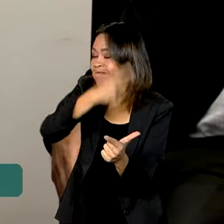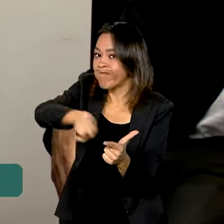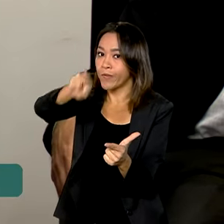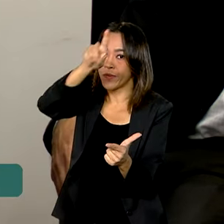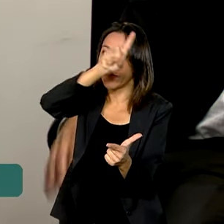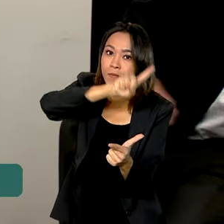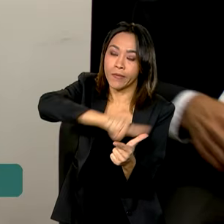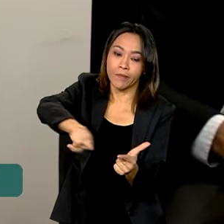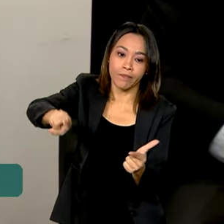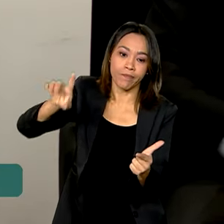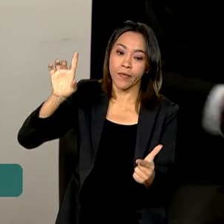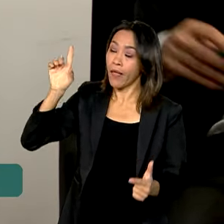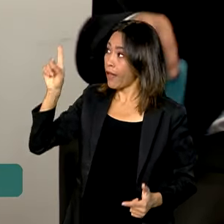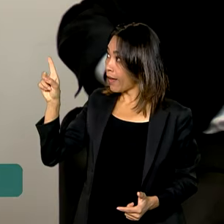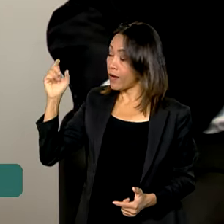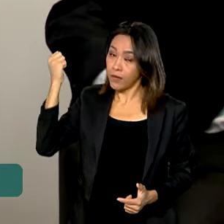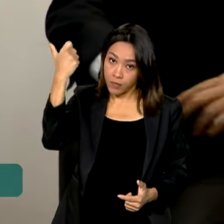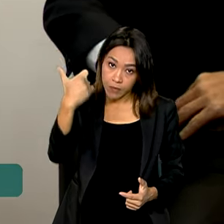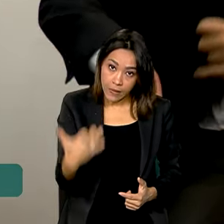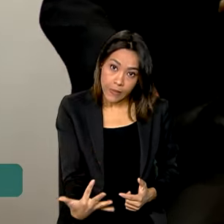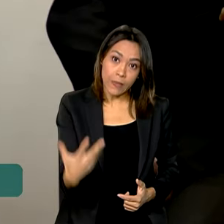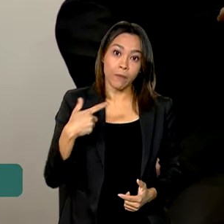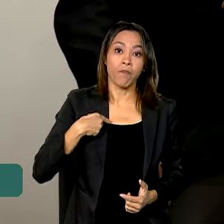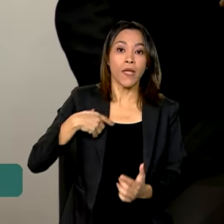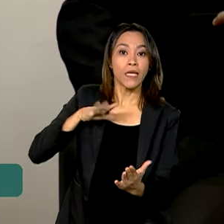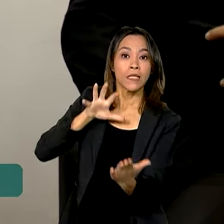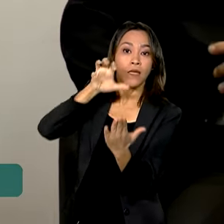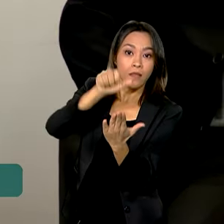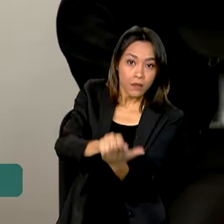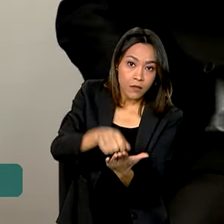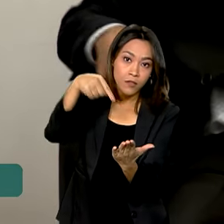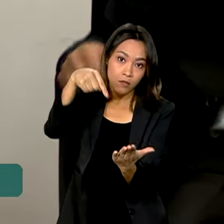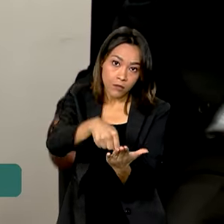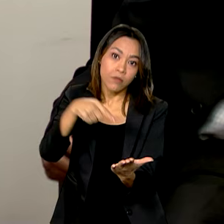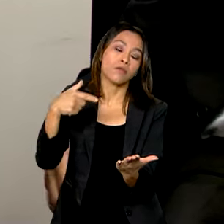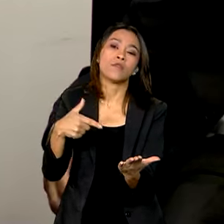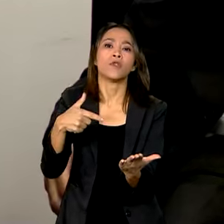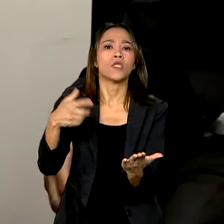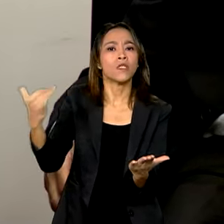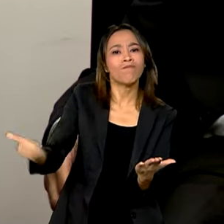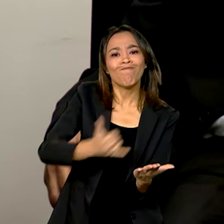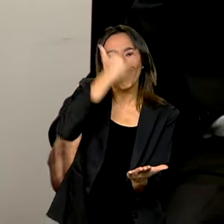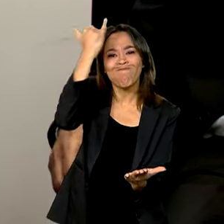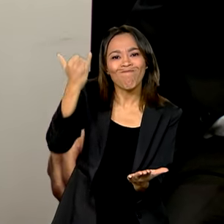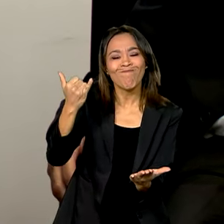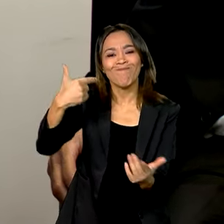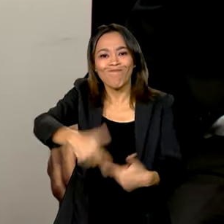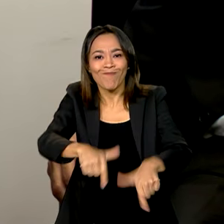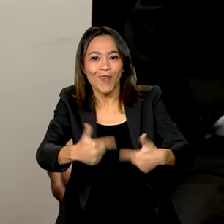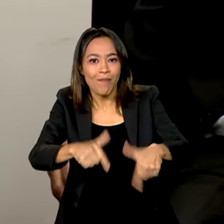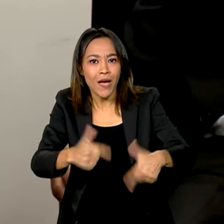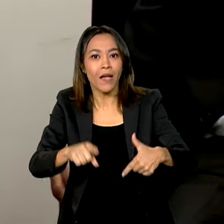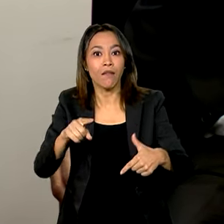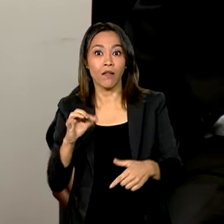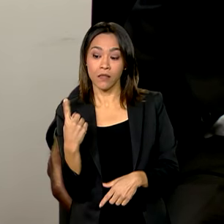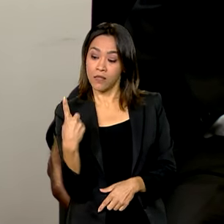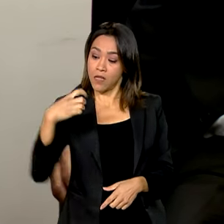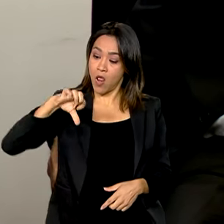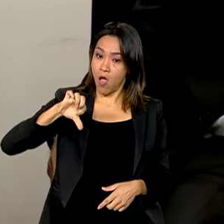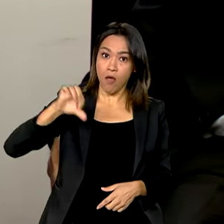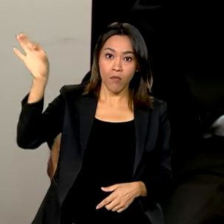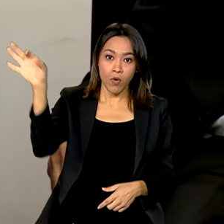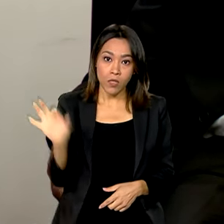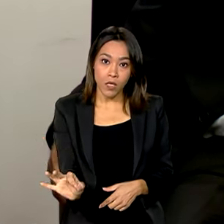a subnotificação ainda alcança a ordem de 19%